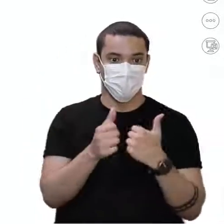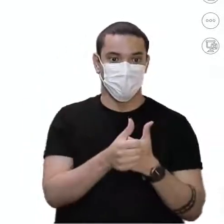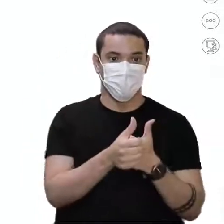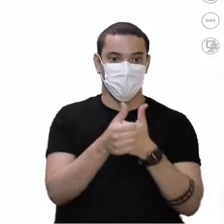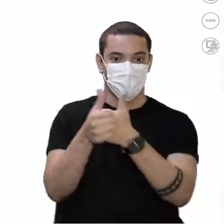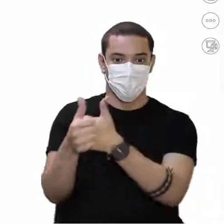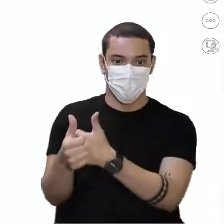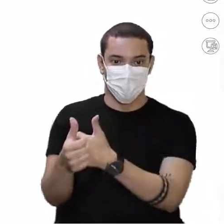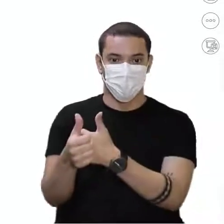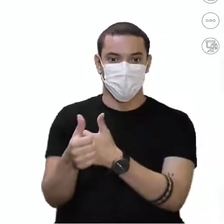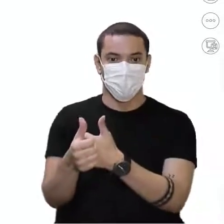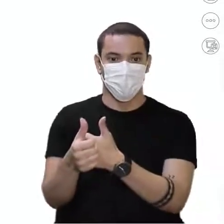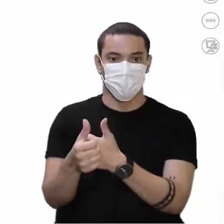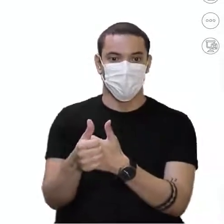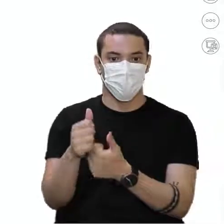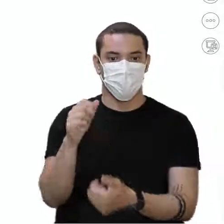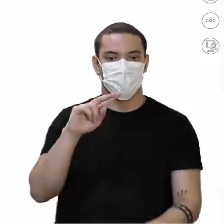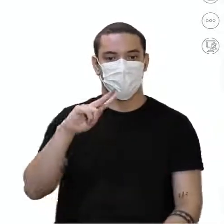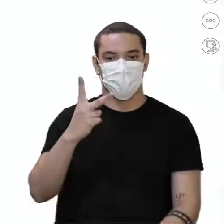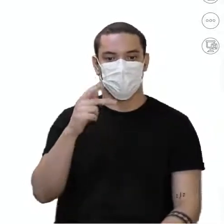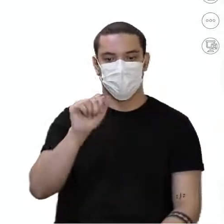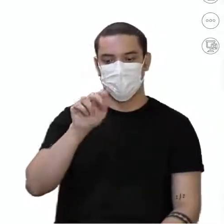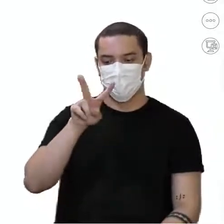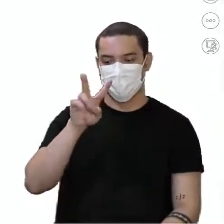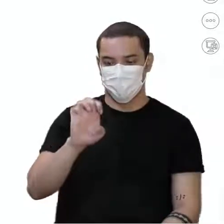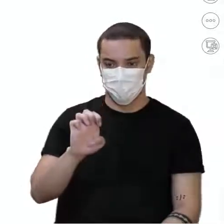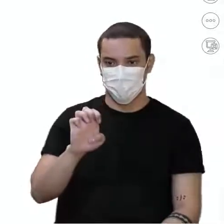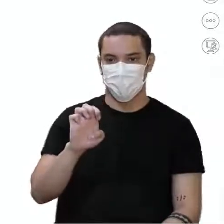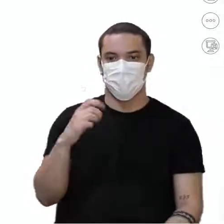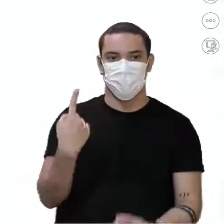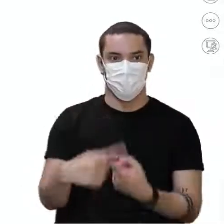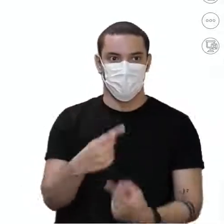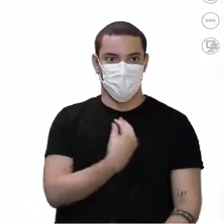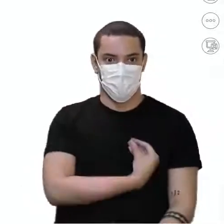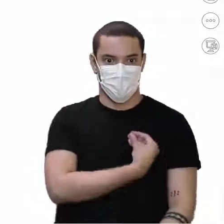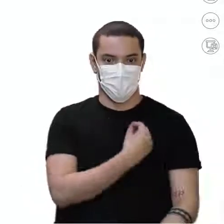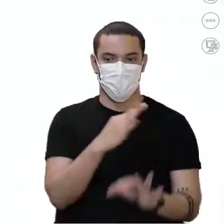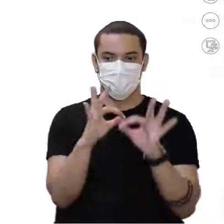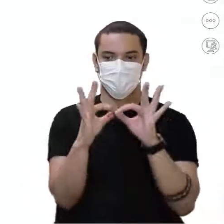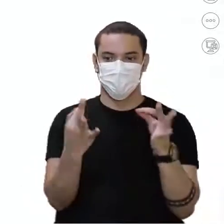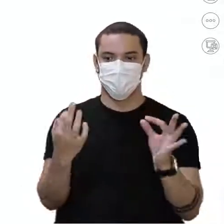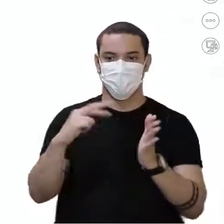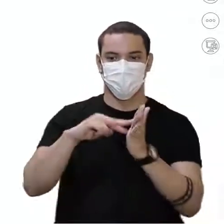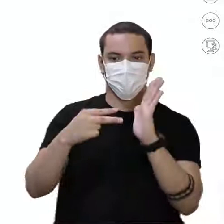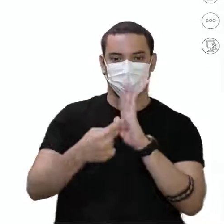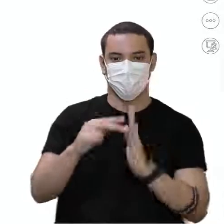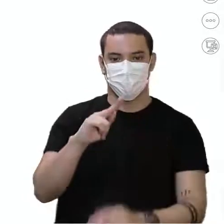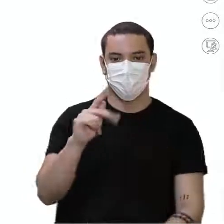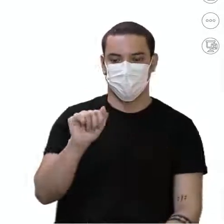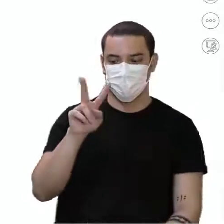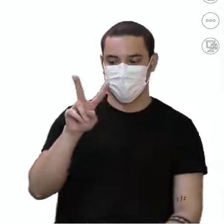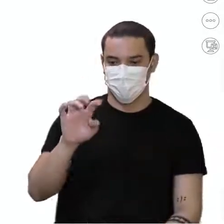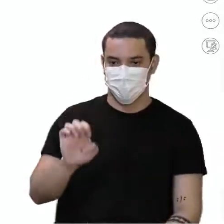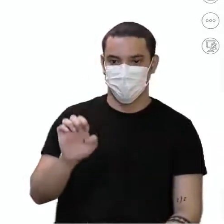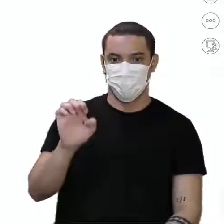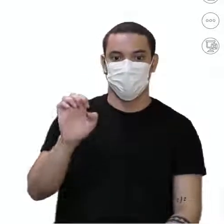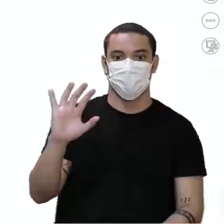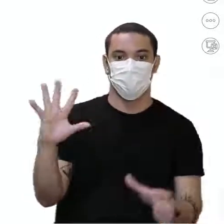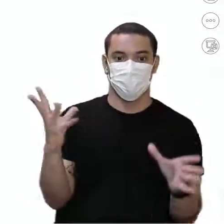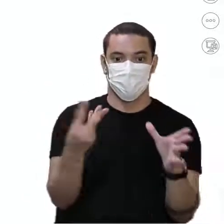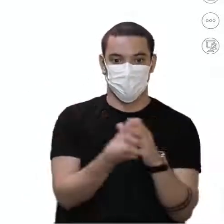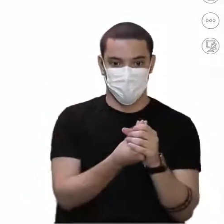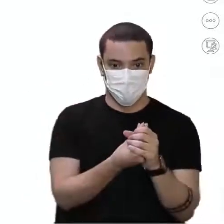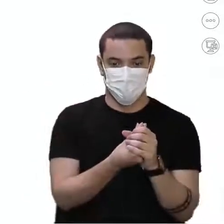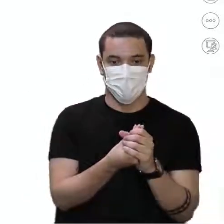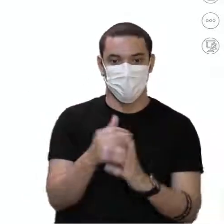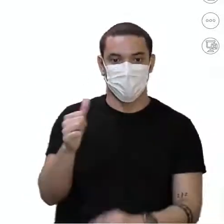auxiliar é o verbo to have, que no presente simples, conjugado no presente simples, fica have para as pessoas do plural